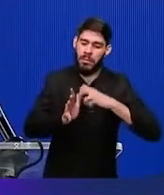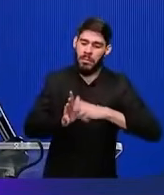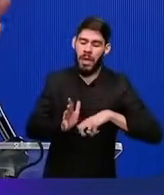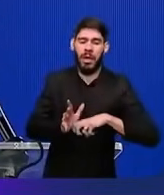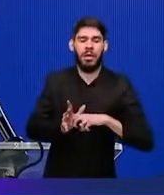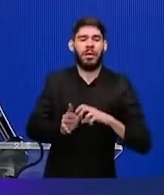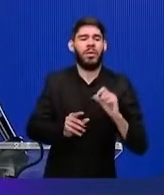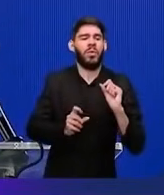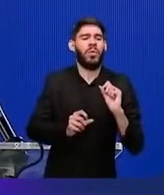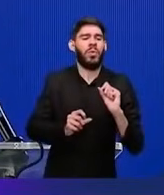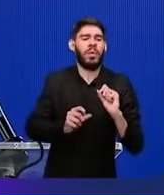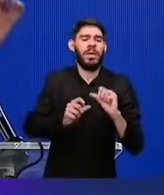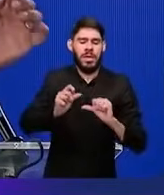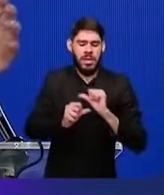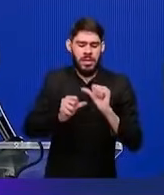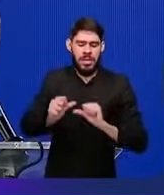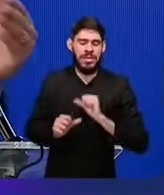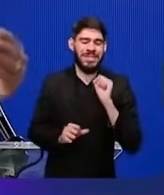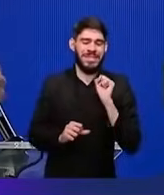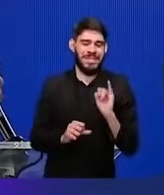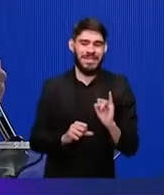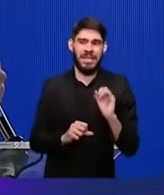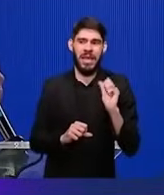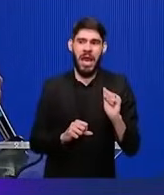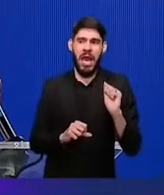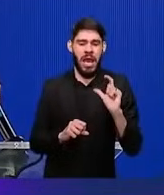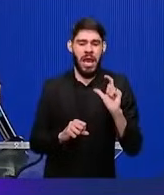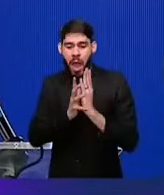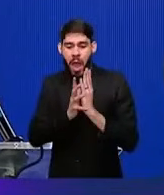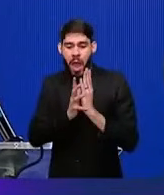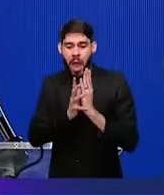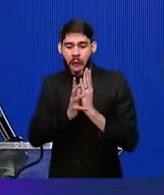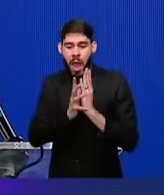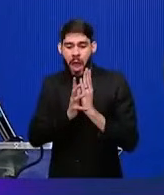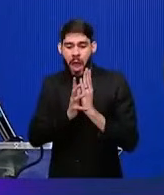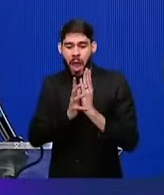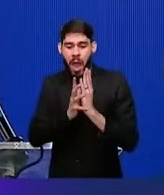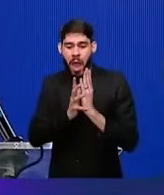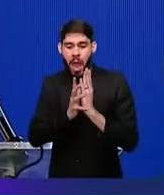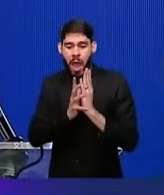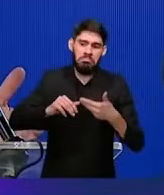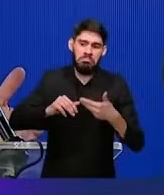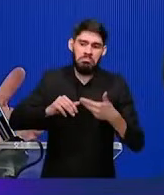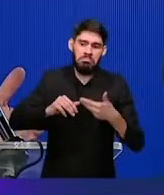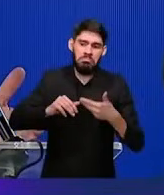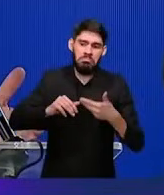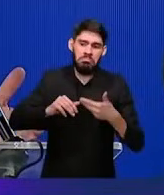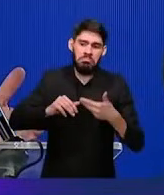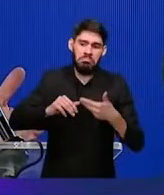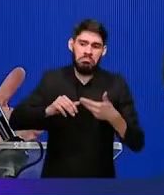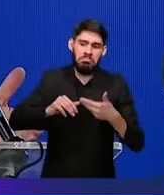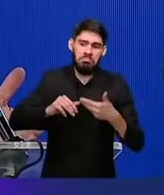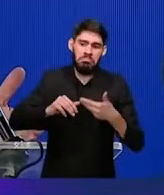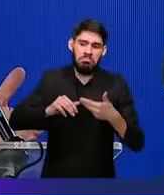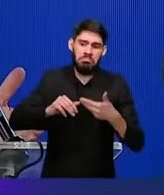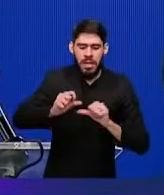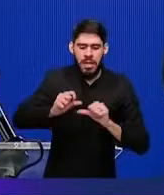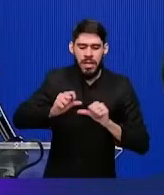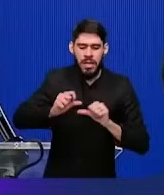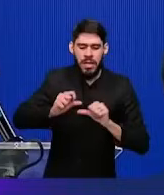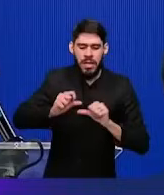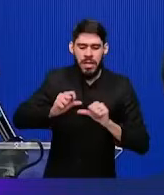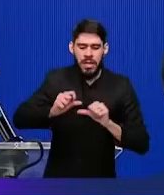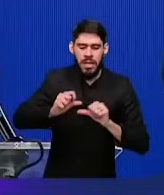a alteração se uma alíquota ou outra for alterada, simulação sobre alguma alteração na legislação, nós vamos